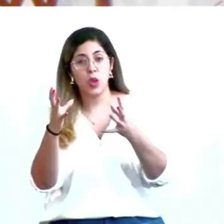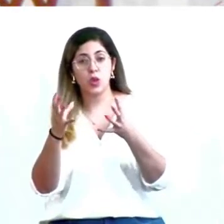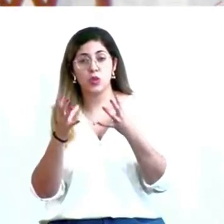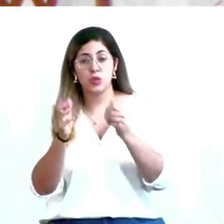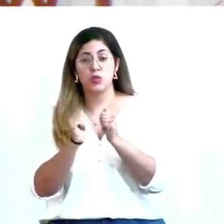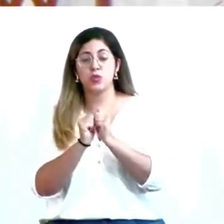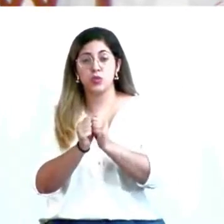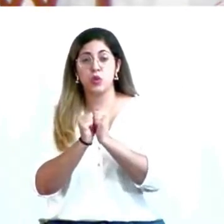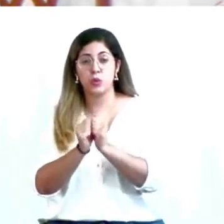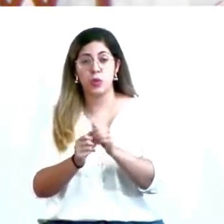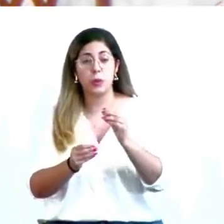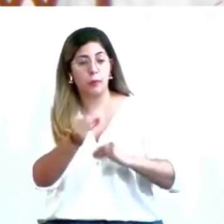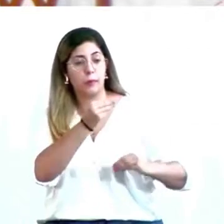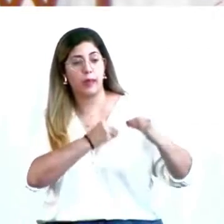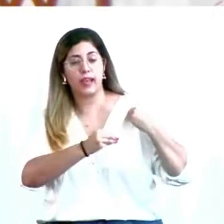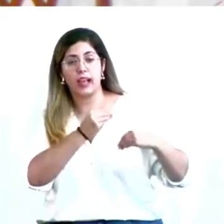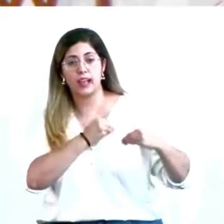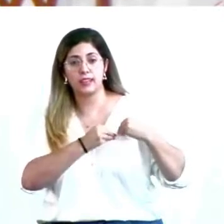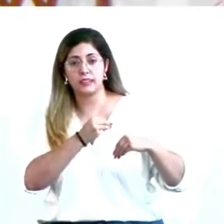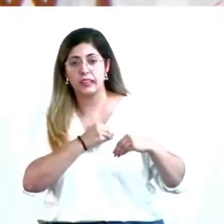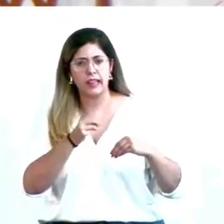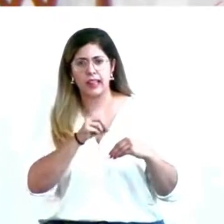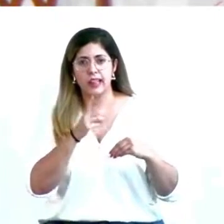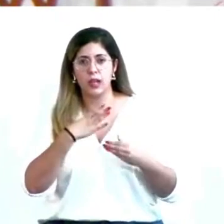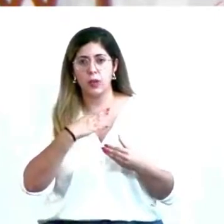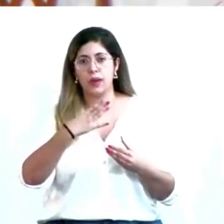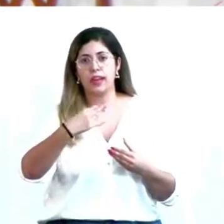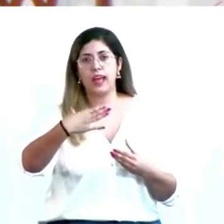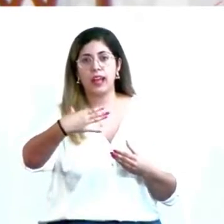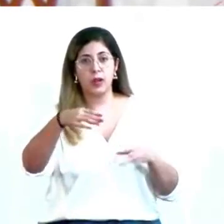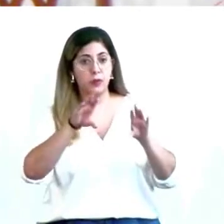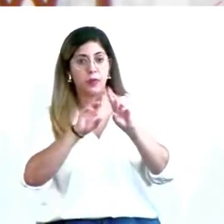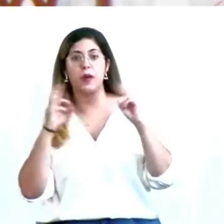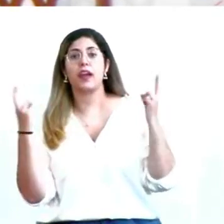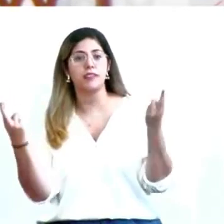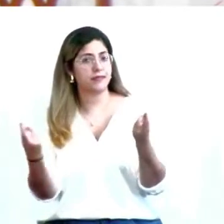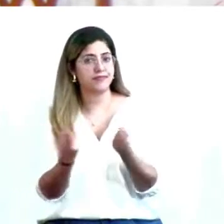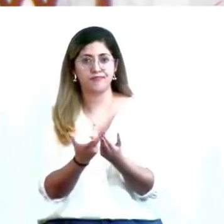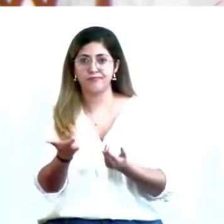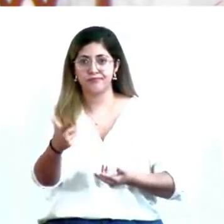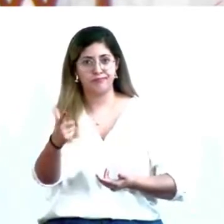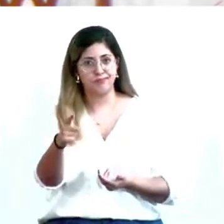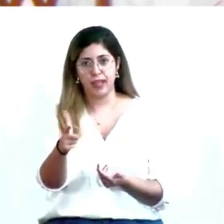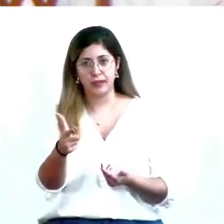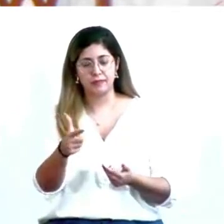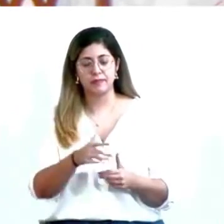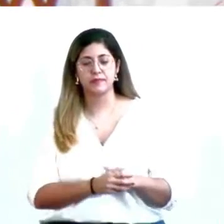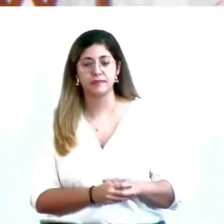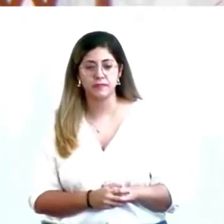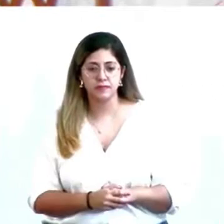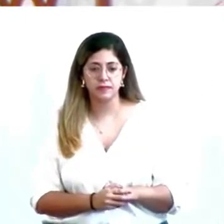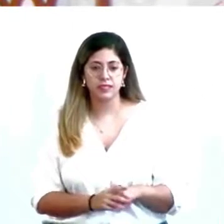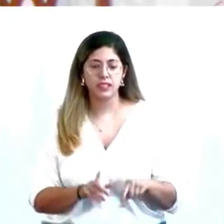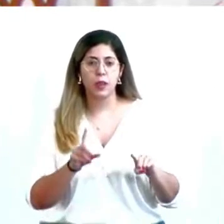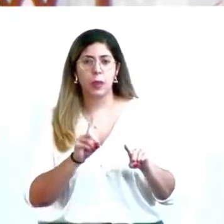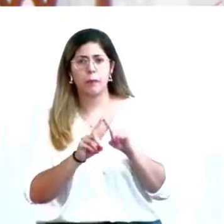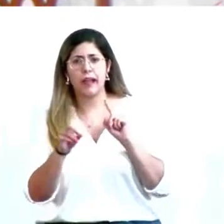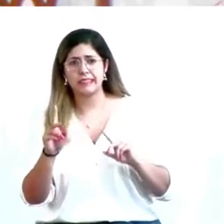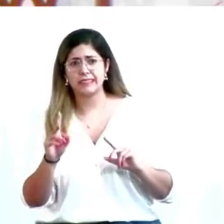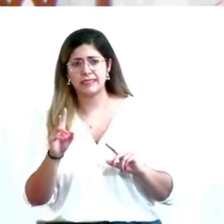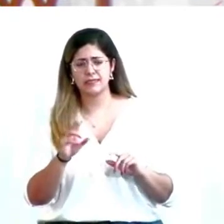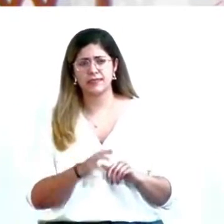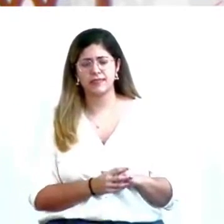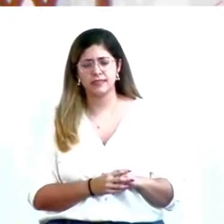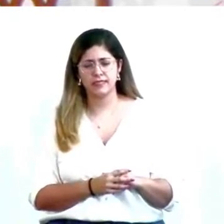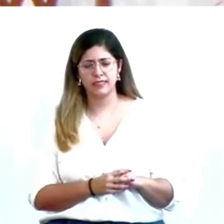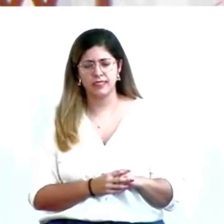5, ele diz que esses não herdarão o reino de Cristo de Deus. E agora ele está dizendo para que nós não nos enganemos